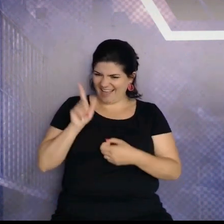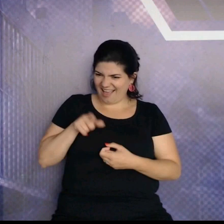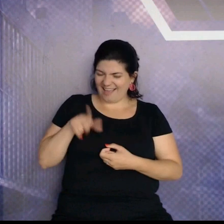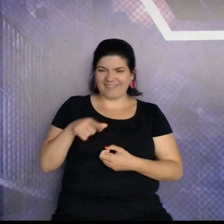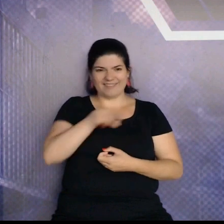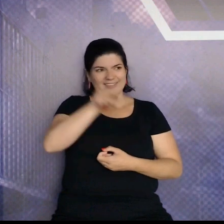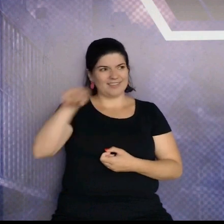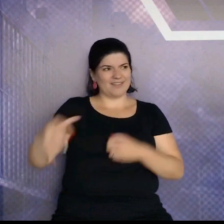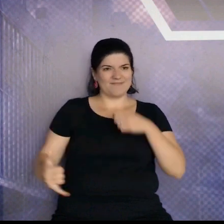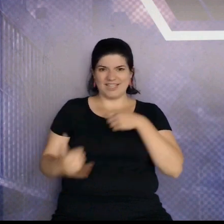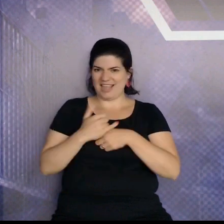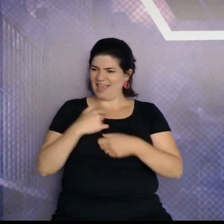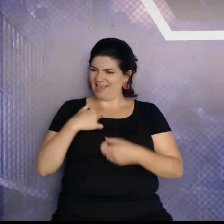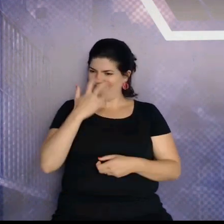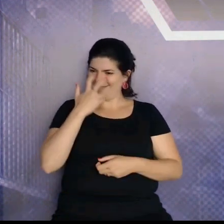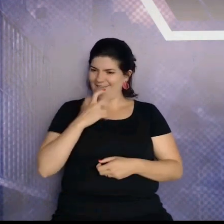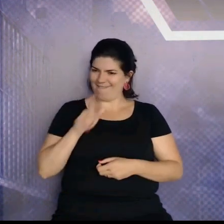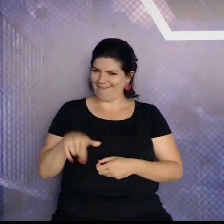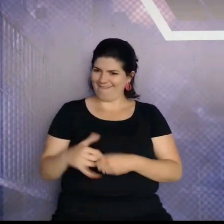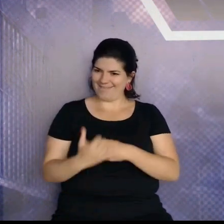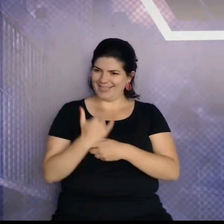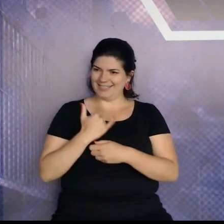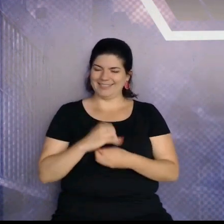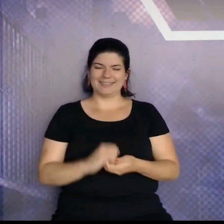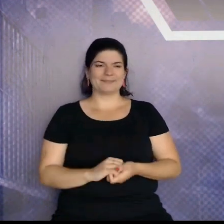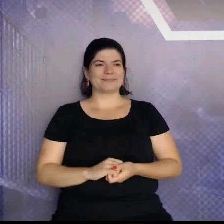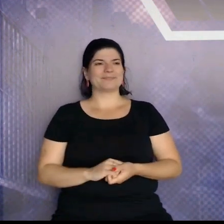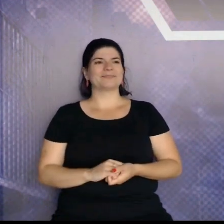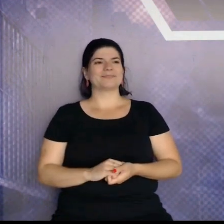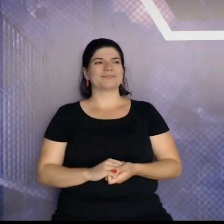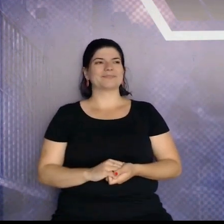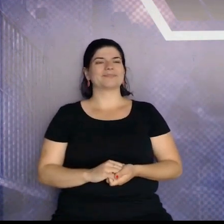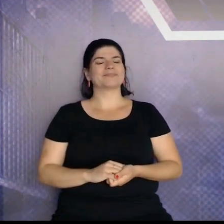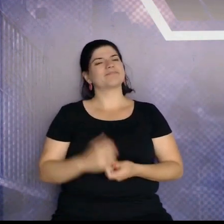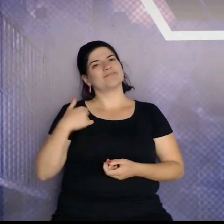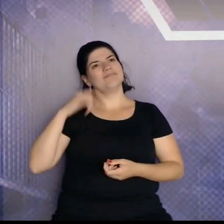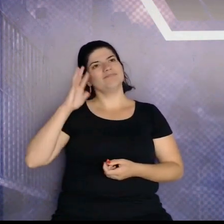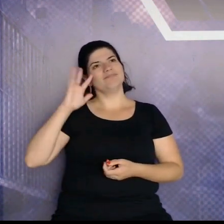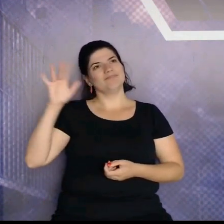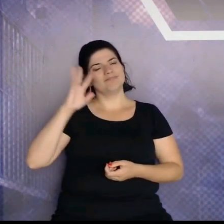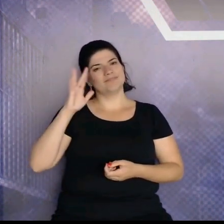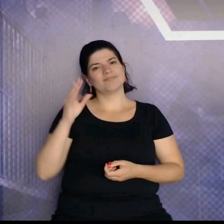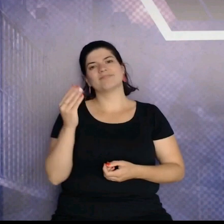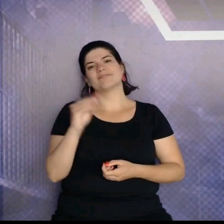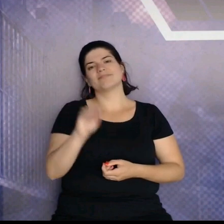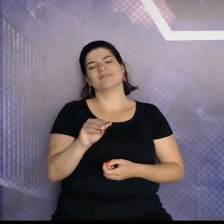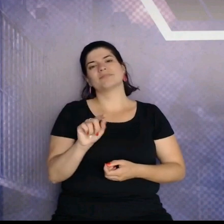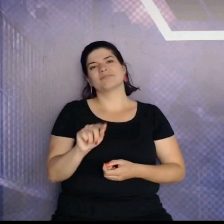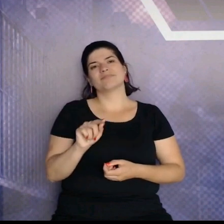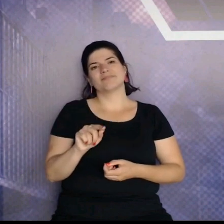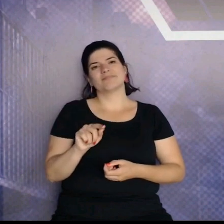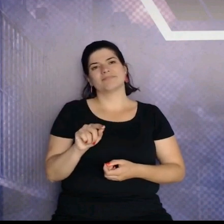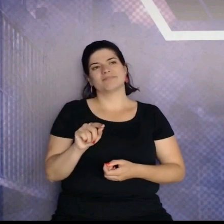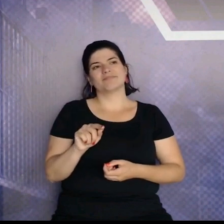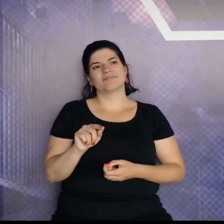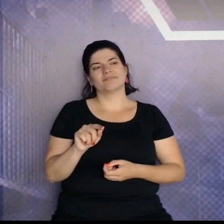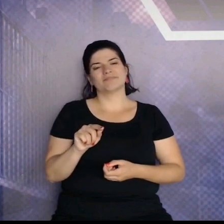pensei. Só porque eu não enxergo. Não, eu pensei, mas a Alexandra botou logo depois que eu pensei, eu